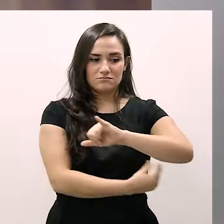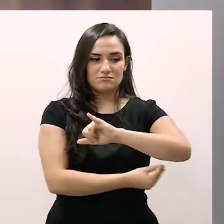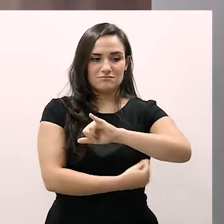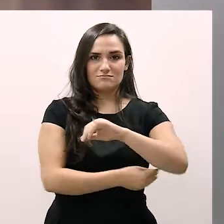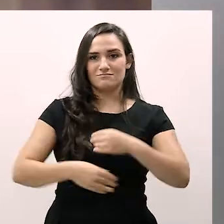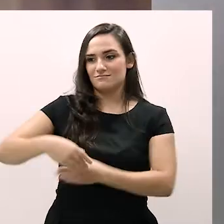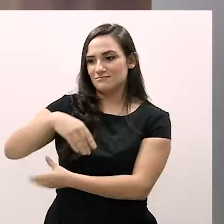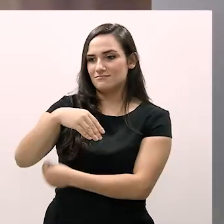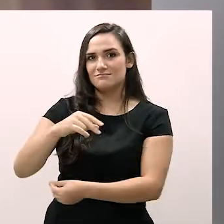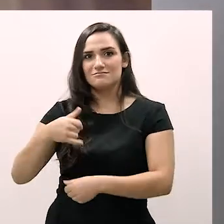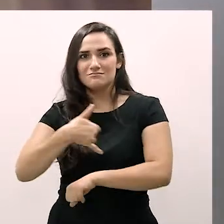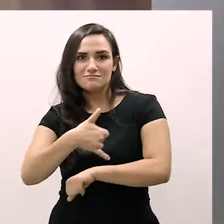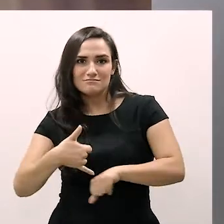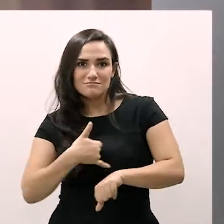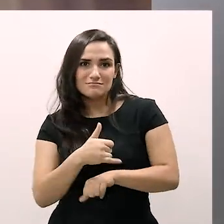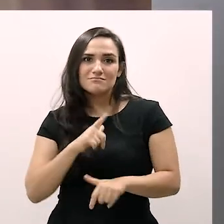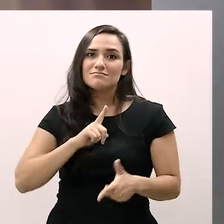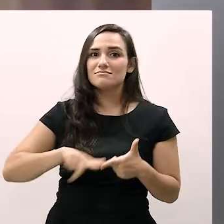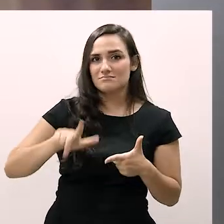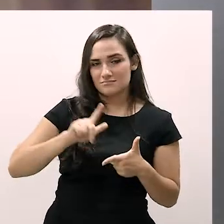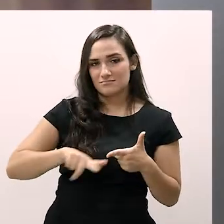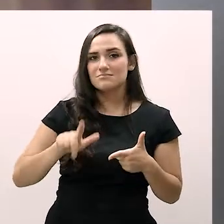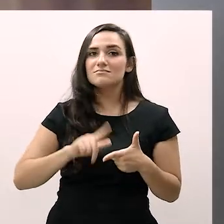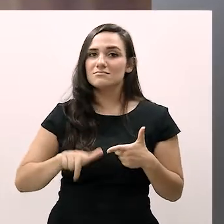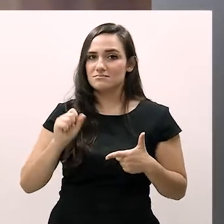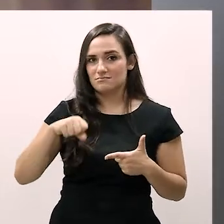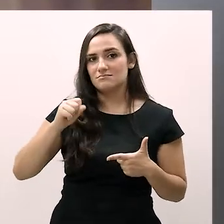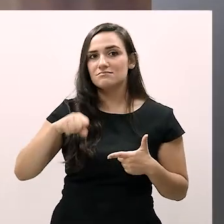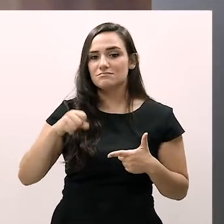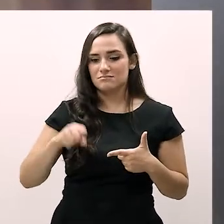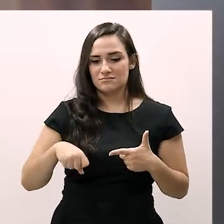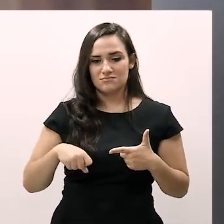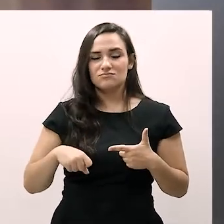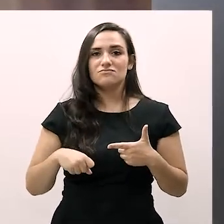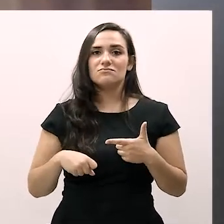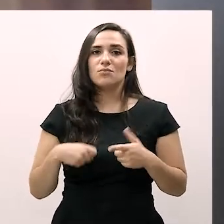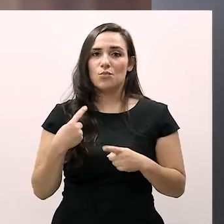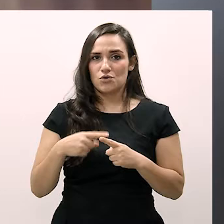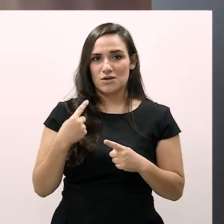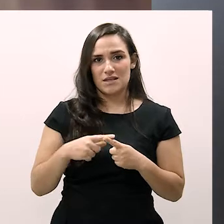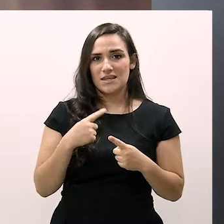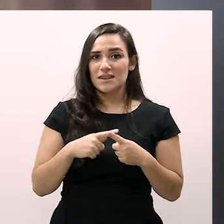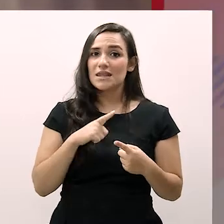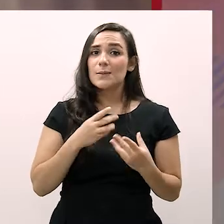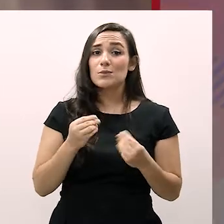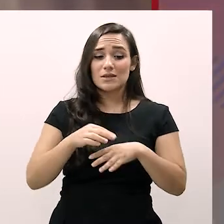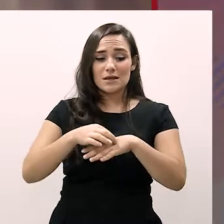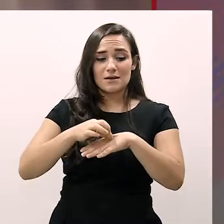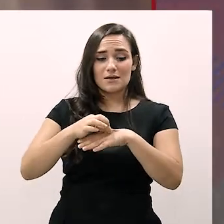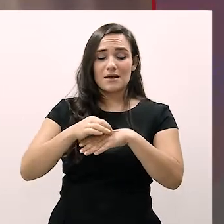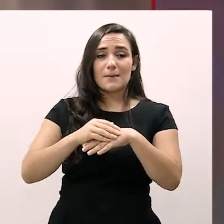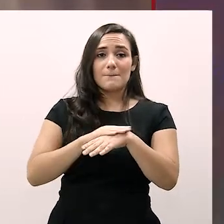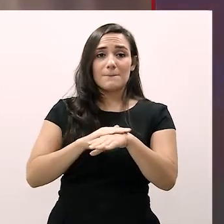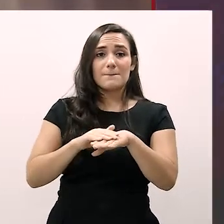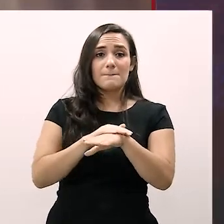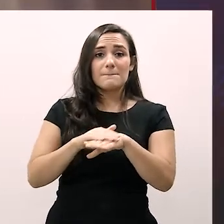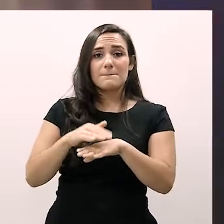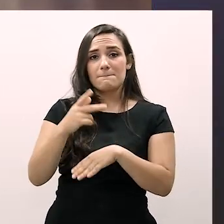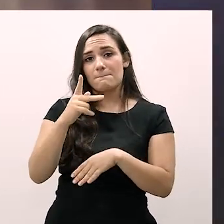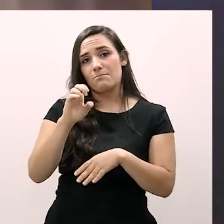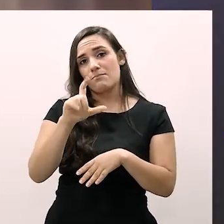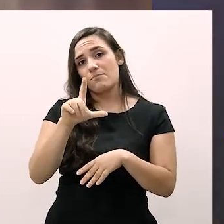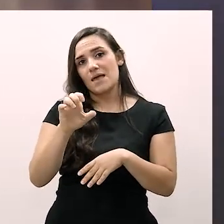sim ter problemas com as sobras de pele depois de um ano e meio, quando normalmente